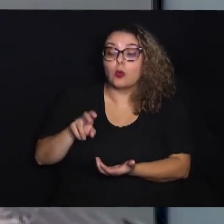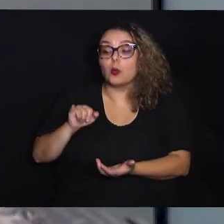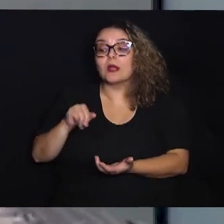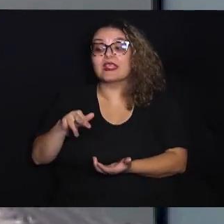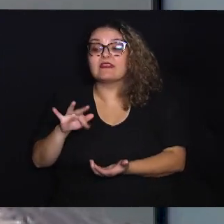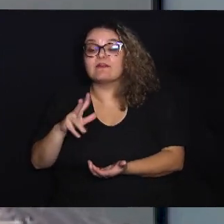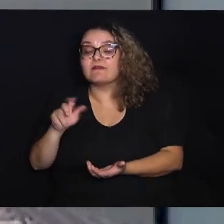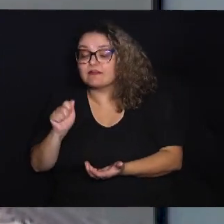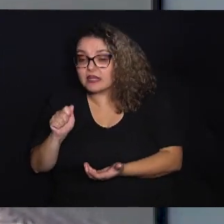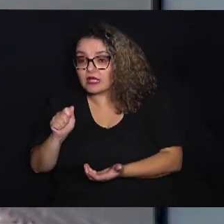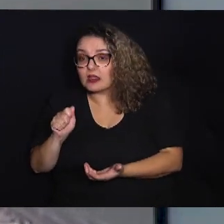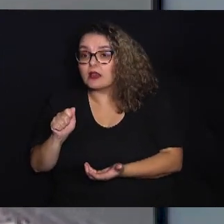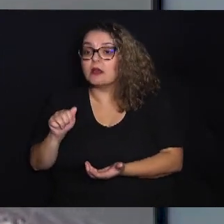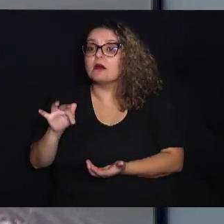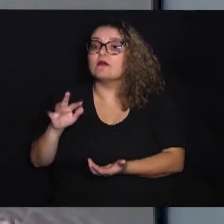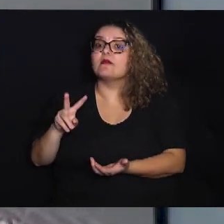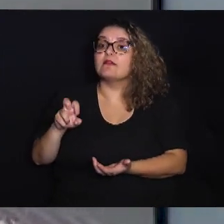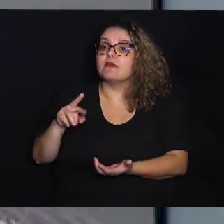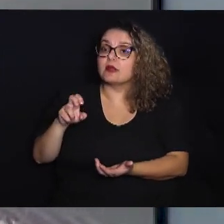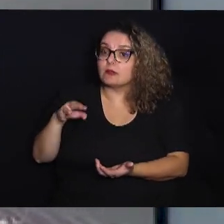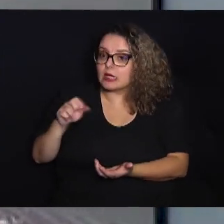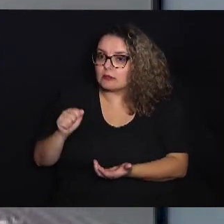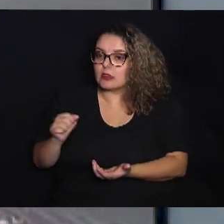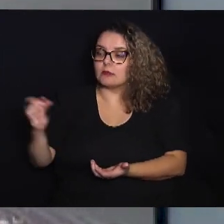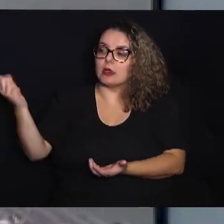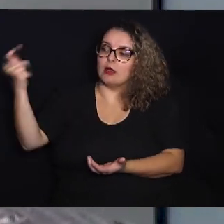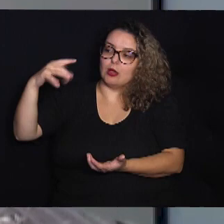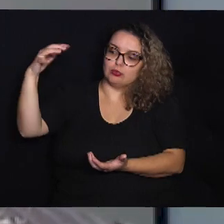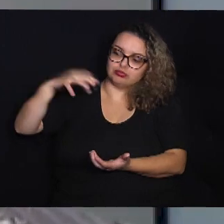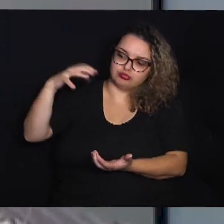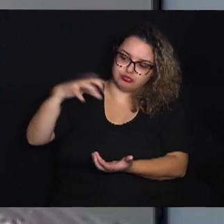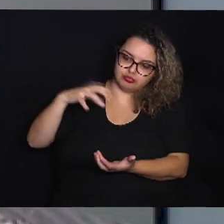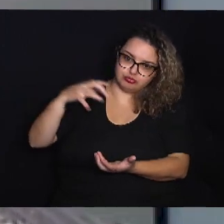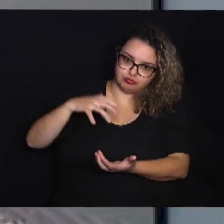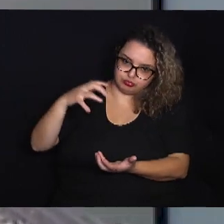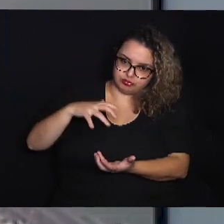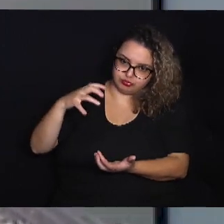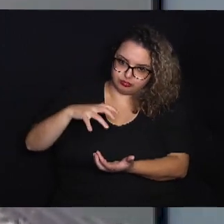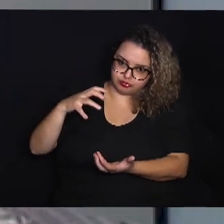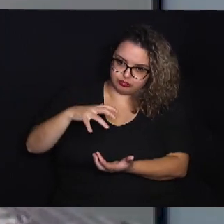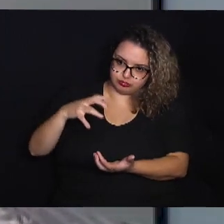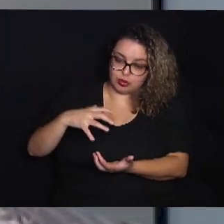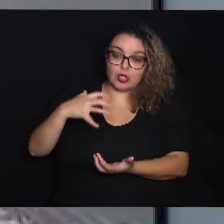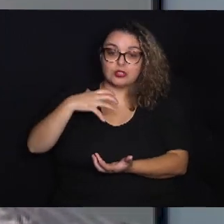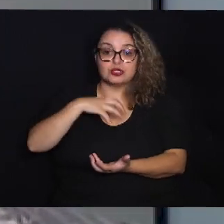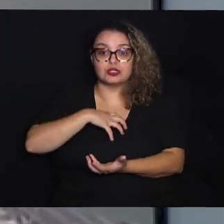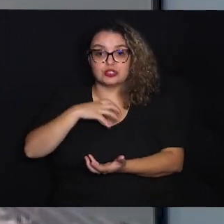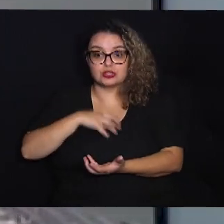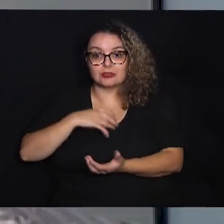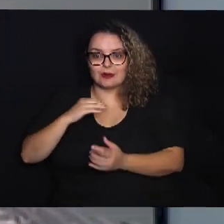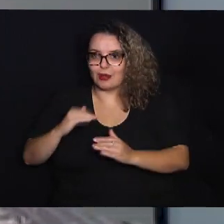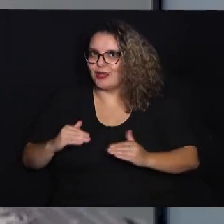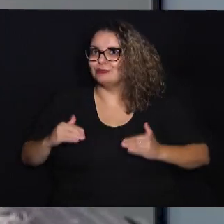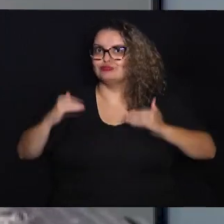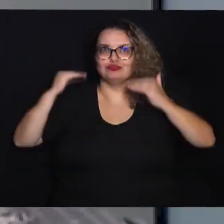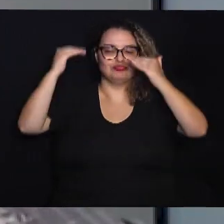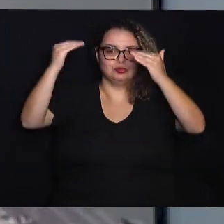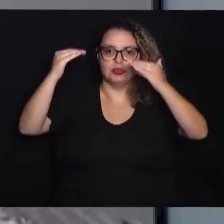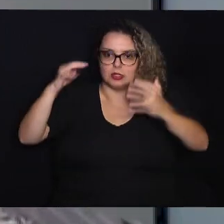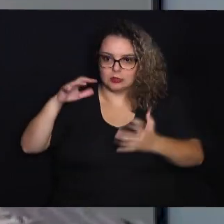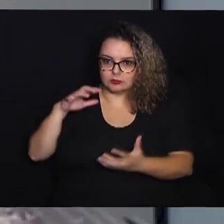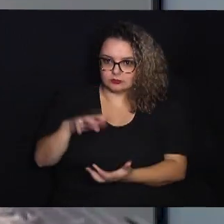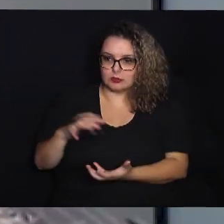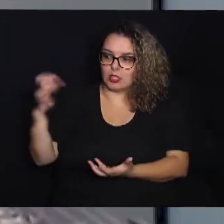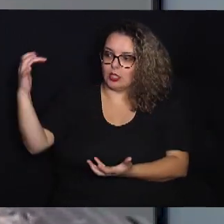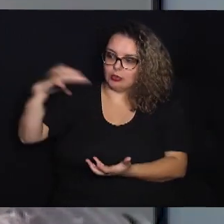infravermelho. Só que o que que acontece? Quando esses elementos presentes na atmosfera de forma